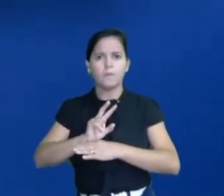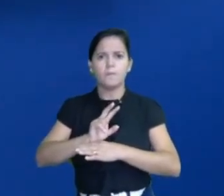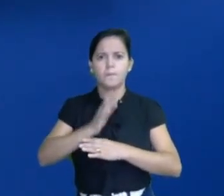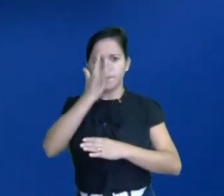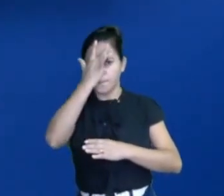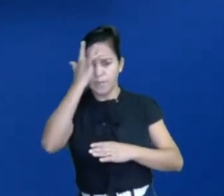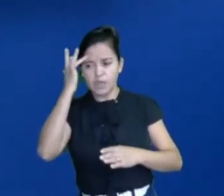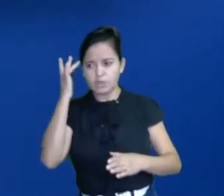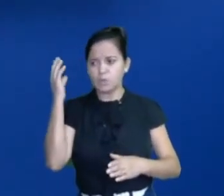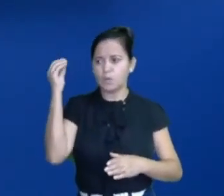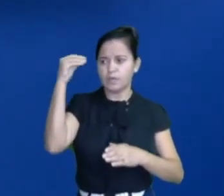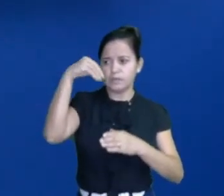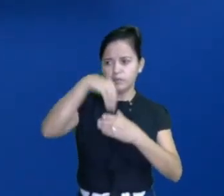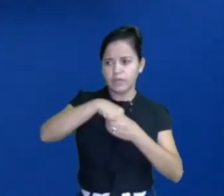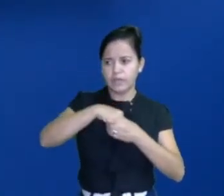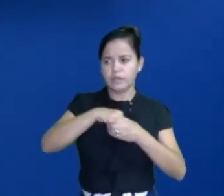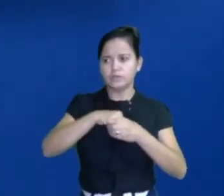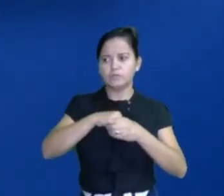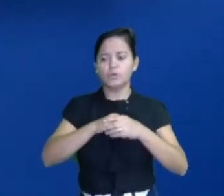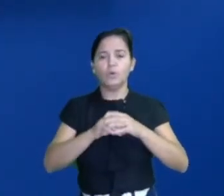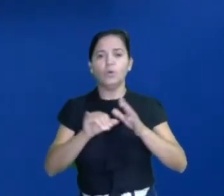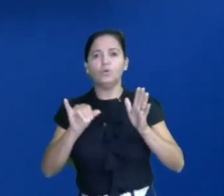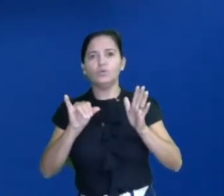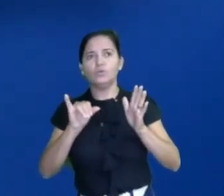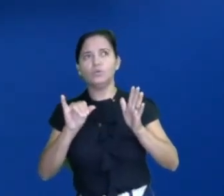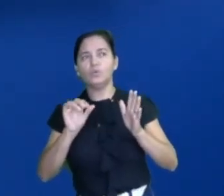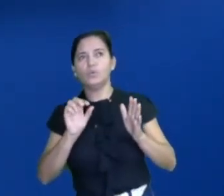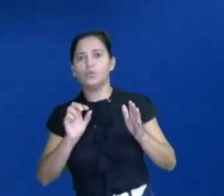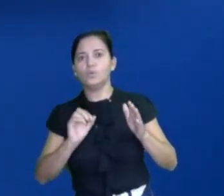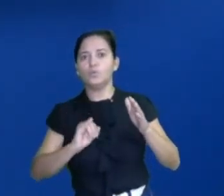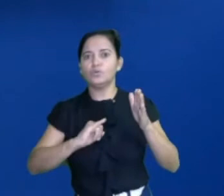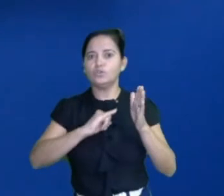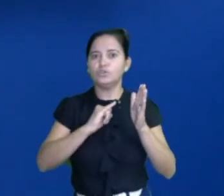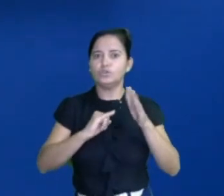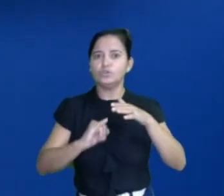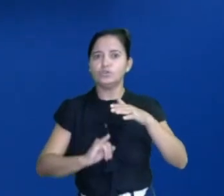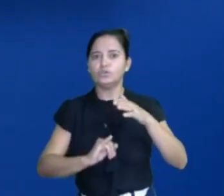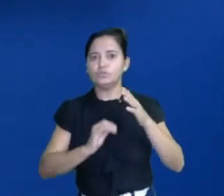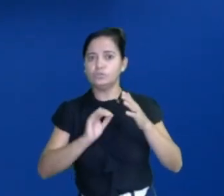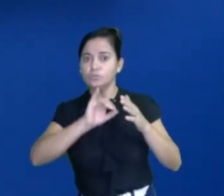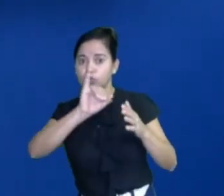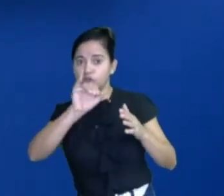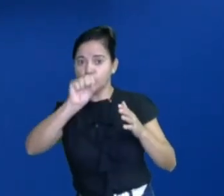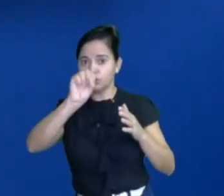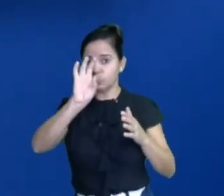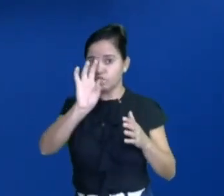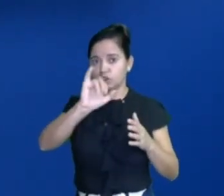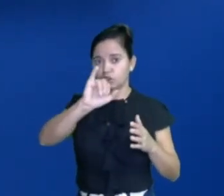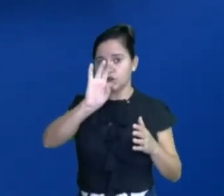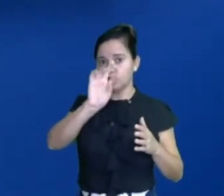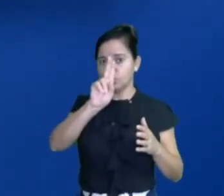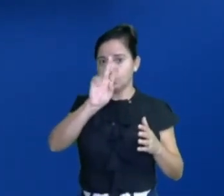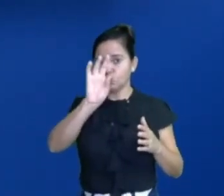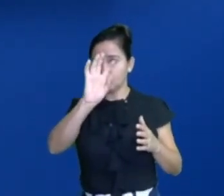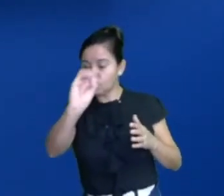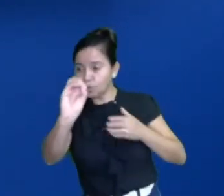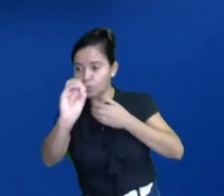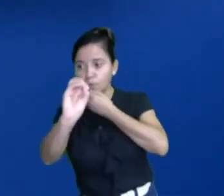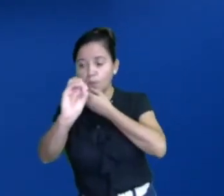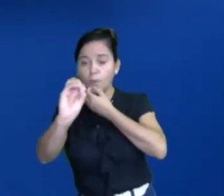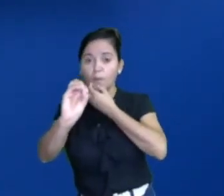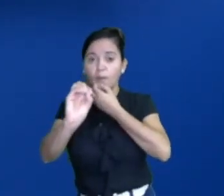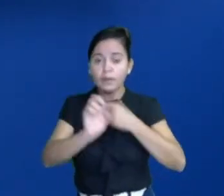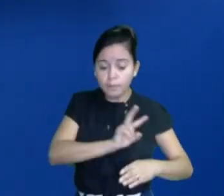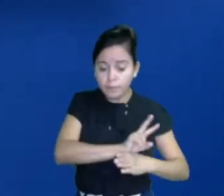estão lá no IPHAN estão a todo tempo lá na Praça do Anjo fiscalizando a escultura do anjo? Não, né? Então quem é que tem que